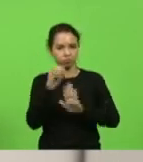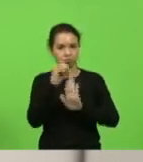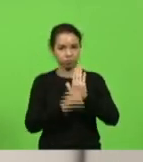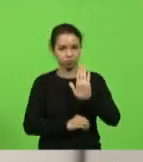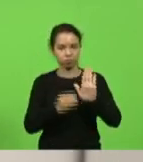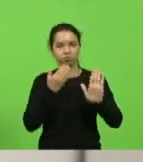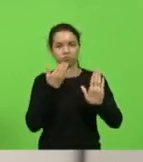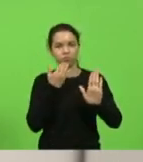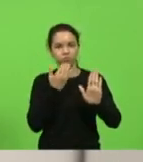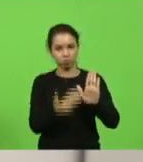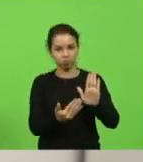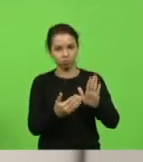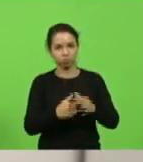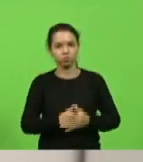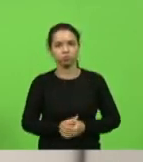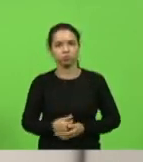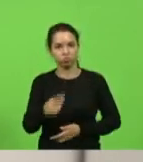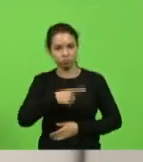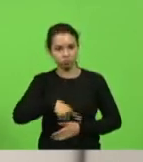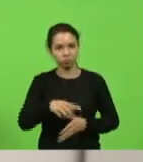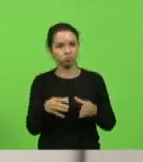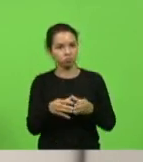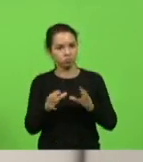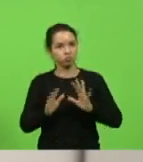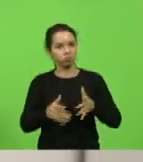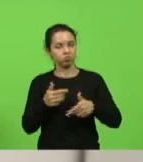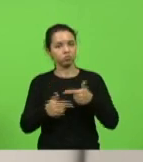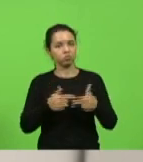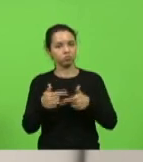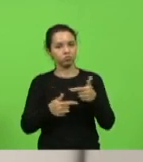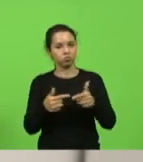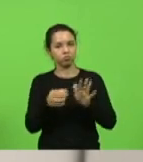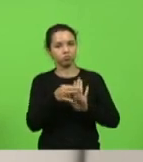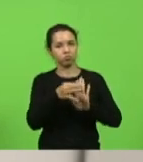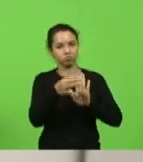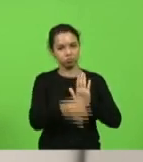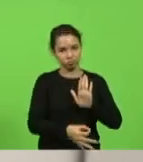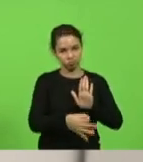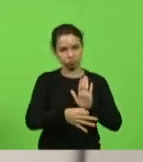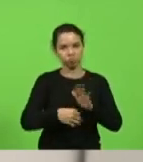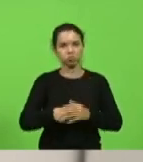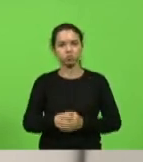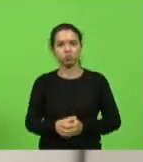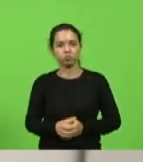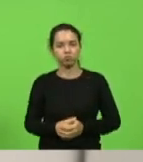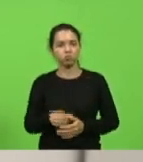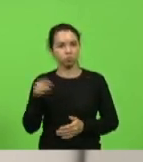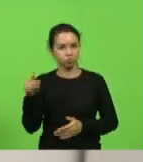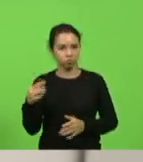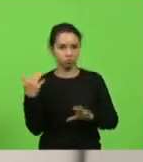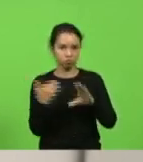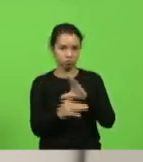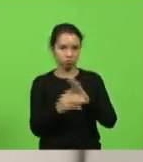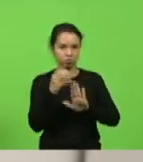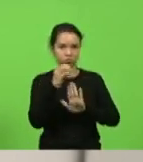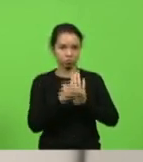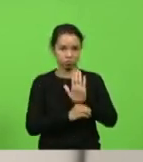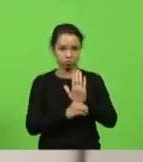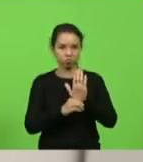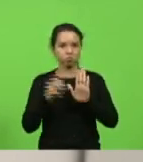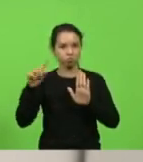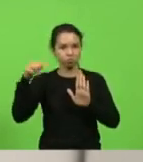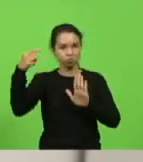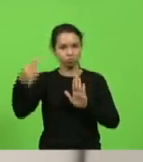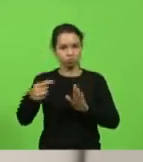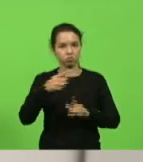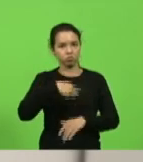pedido. Nossa equipe já vinha trabalhando no parecer, de forma que num dia ele encaminhou o ofício e no dia seguinte nós